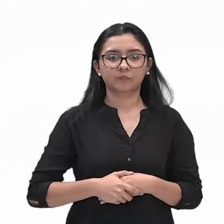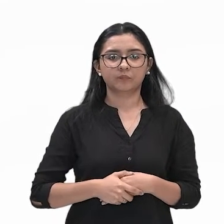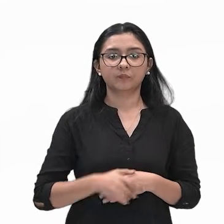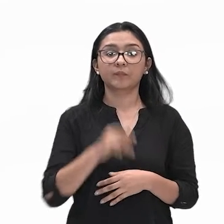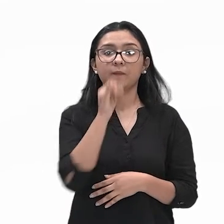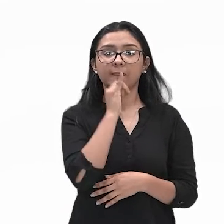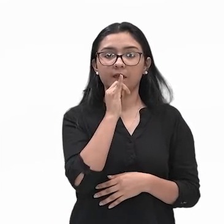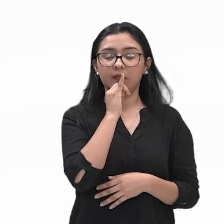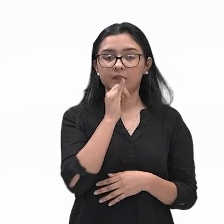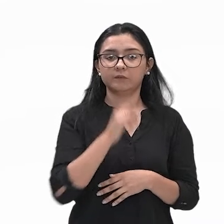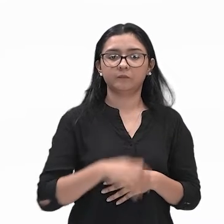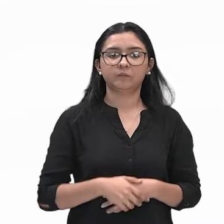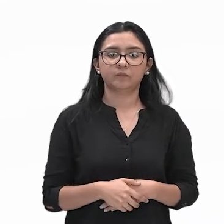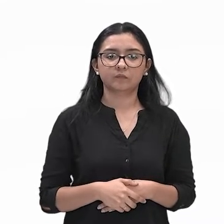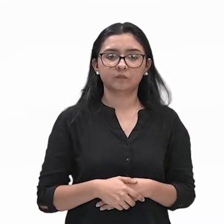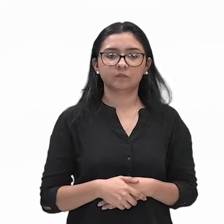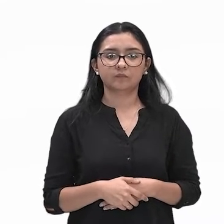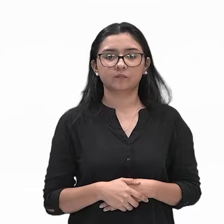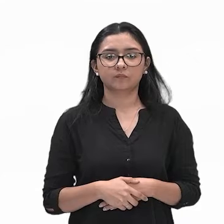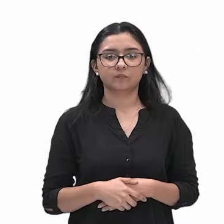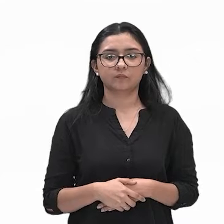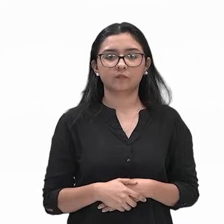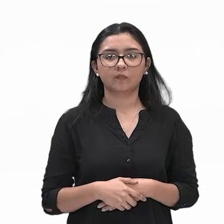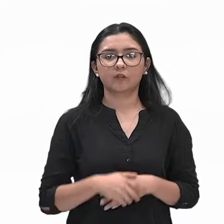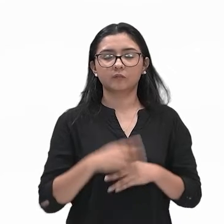Exemplo, olha um exemplo aqui de uma